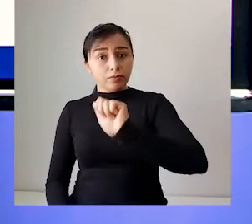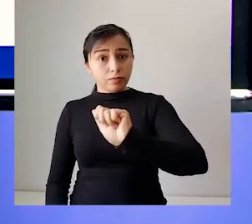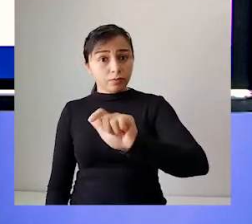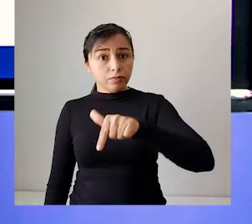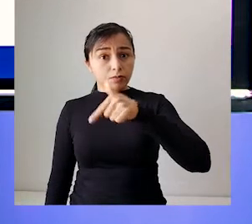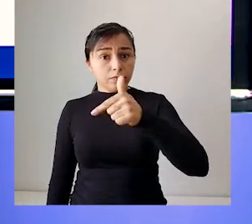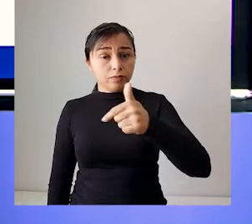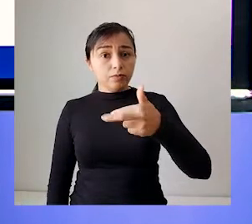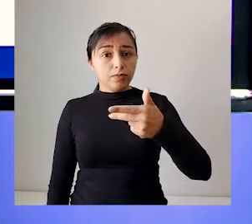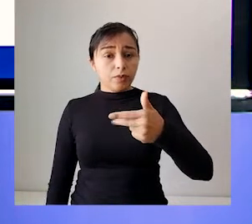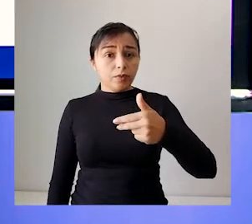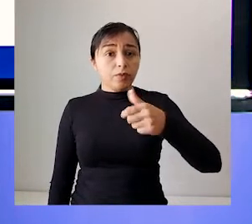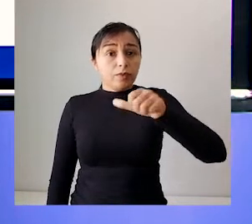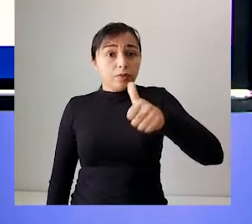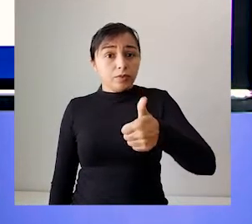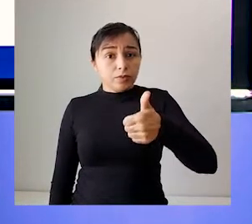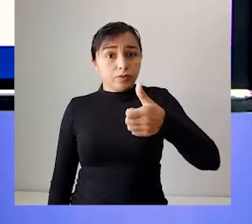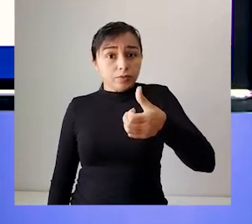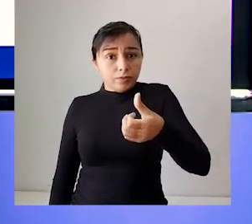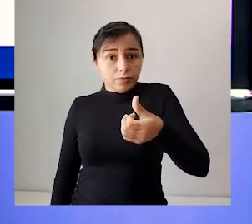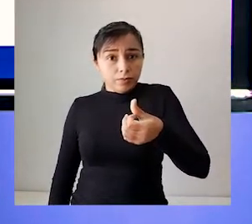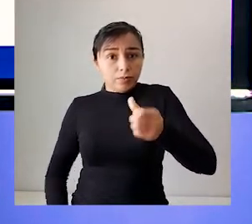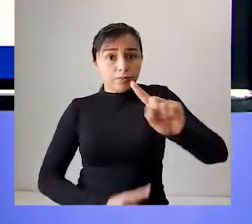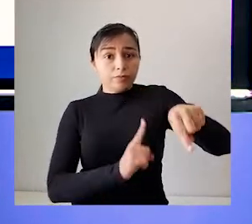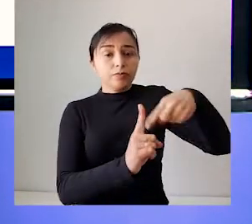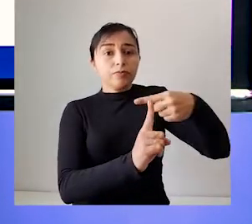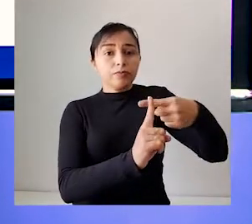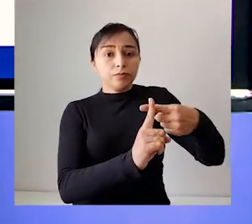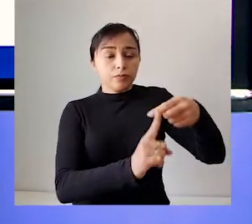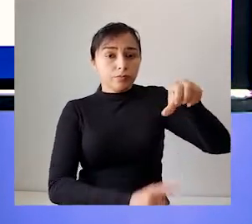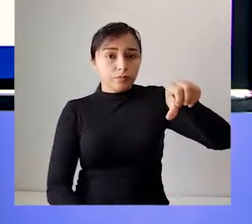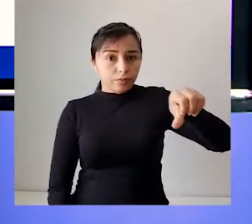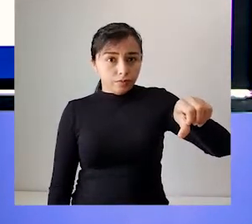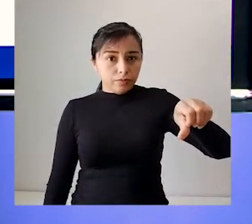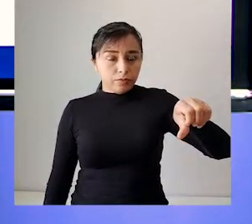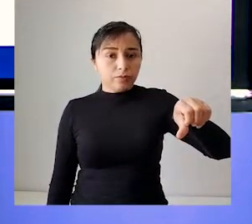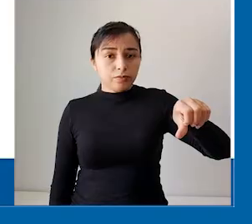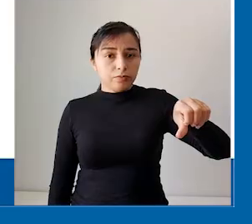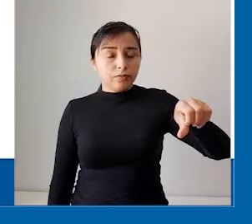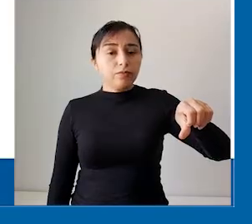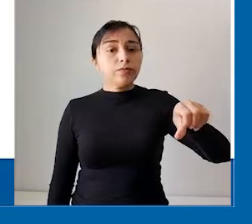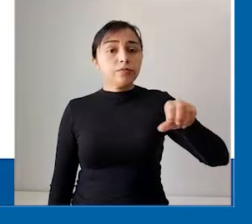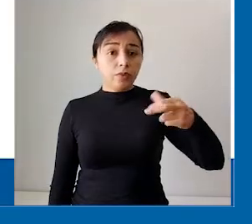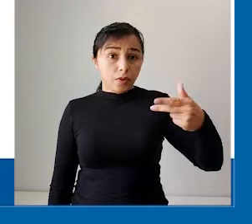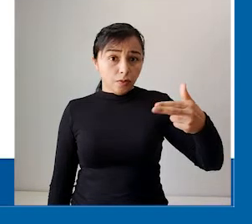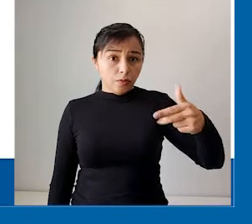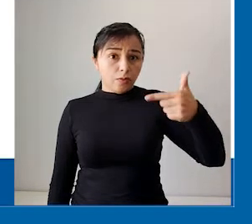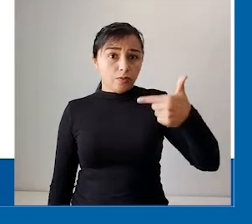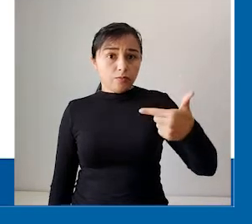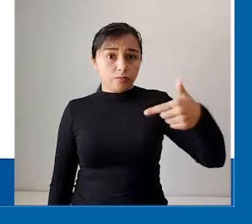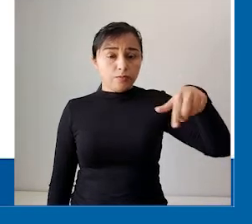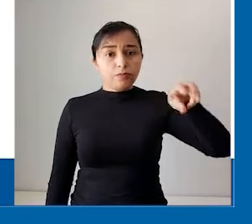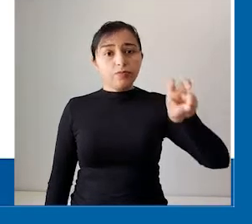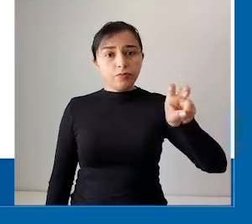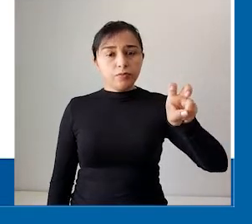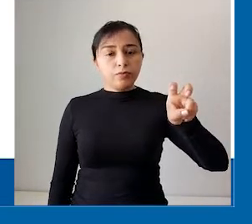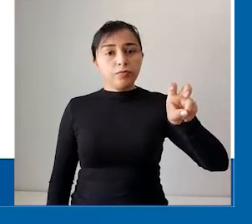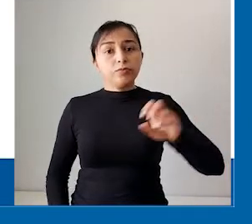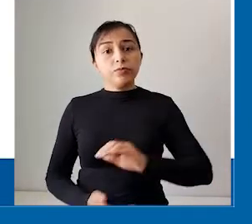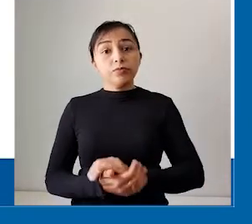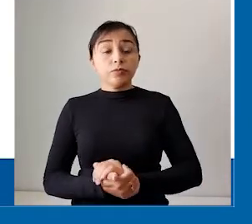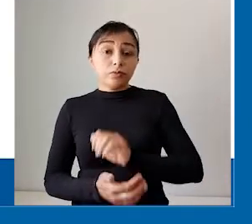ao quadrado é igual, somando ali 16 mais 9, obtém-se 25.